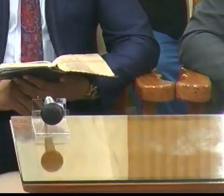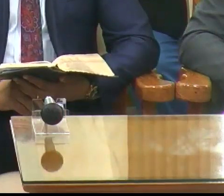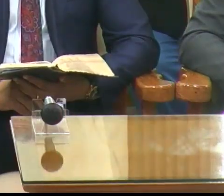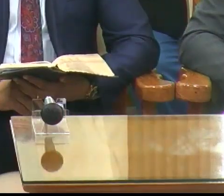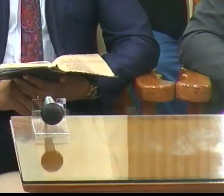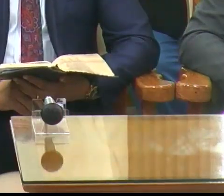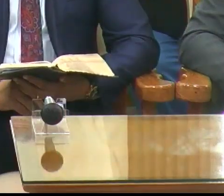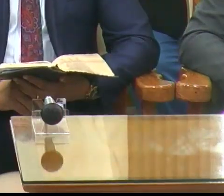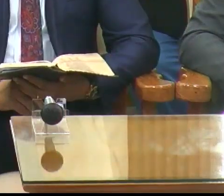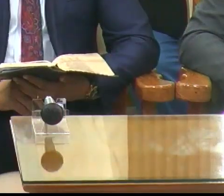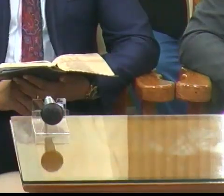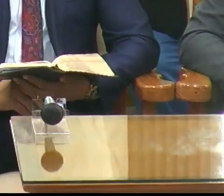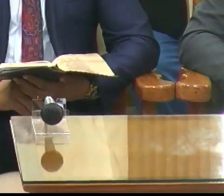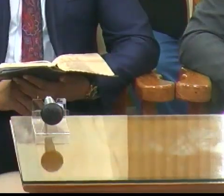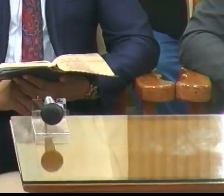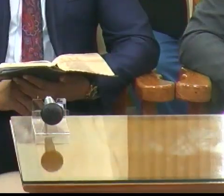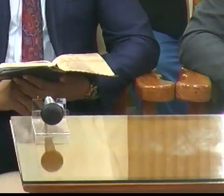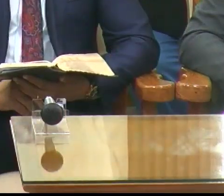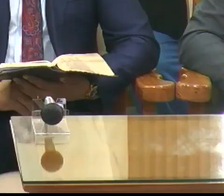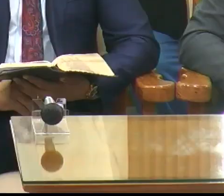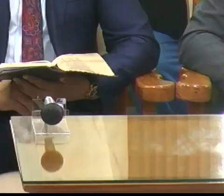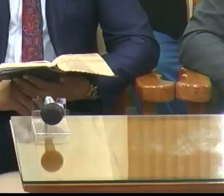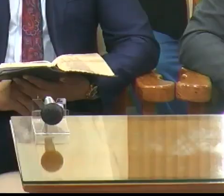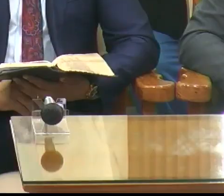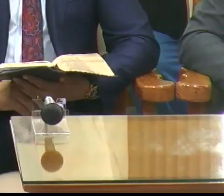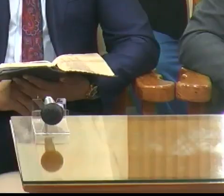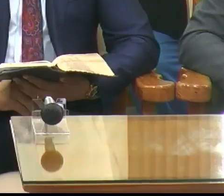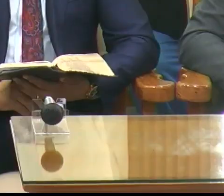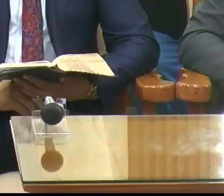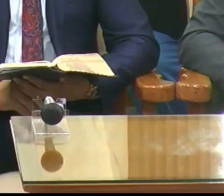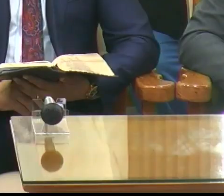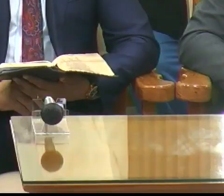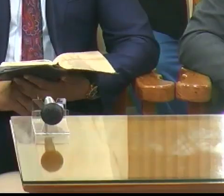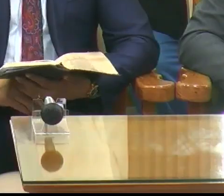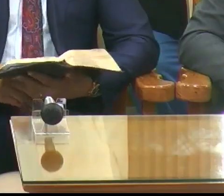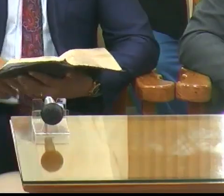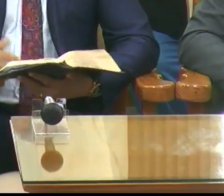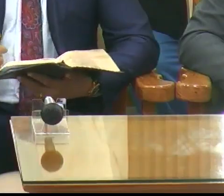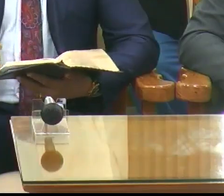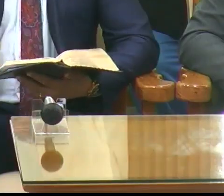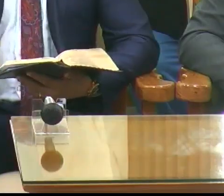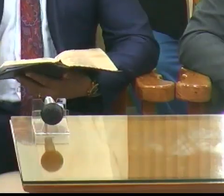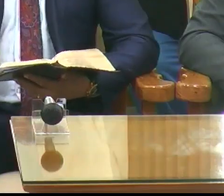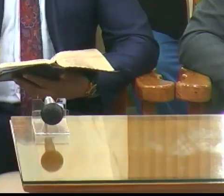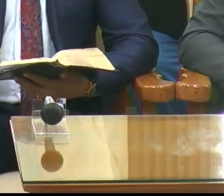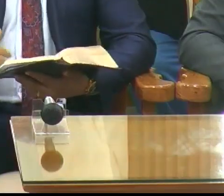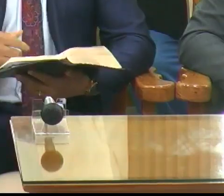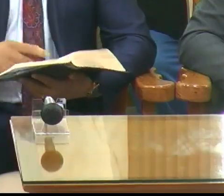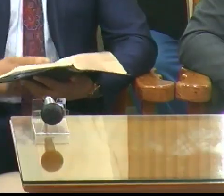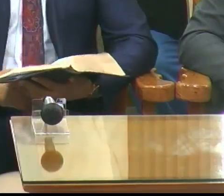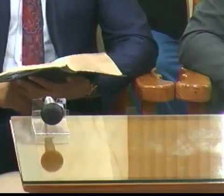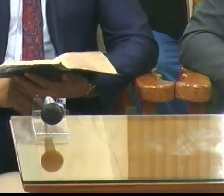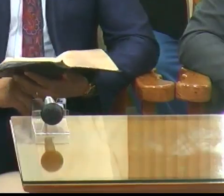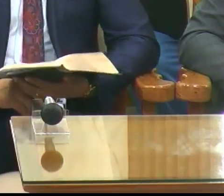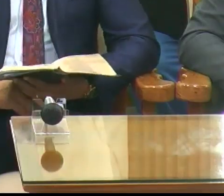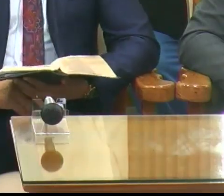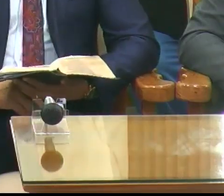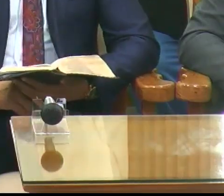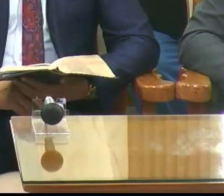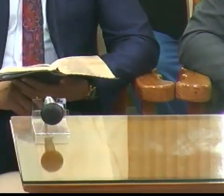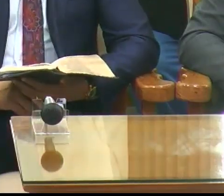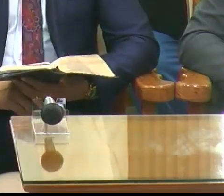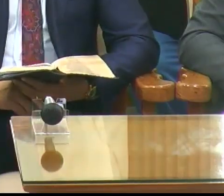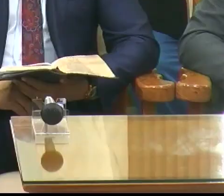apóstolos. Uns com os outros e com os apóstolos. Glória a Deus. Então, meus amados